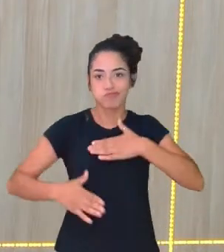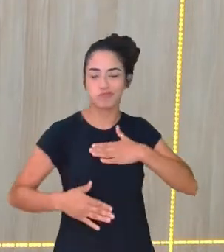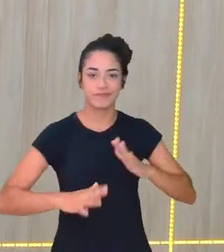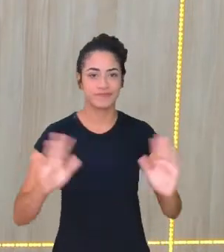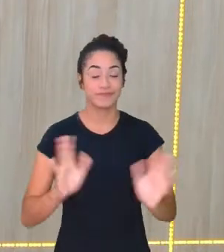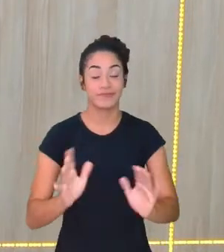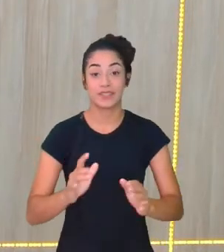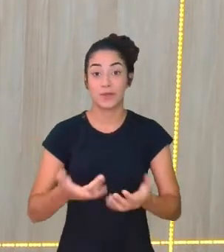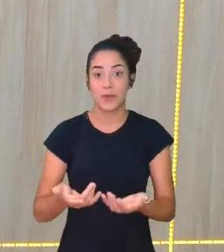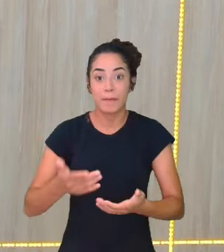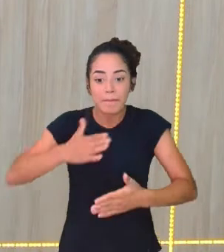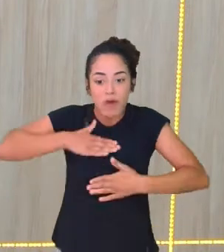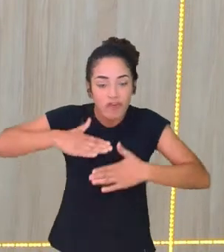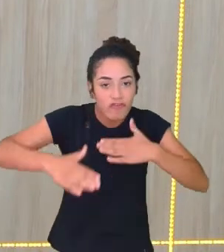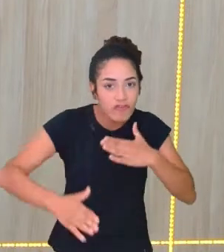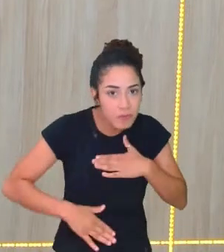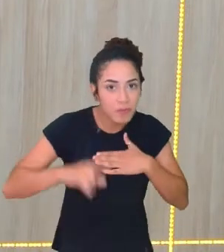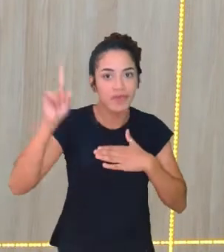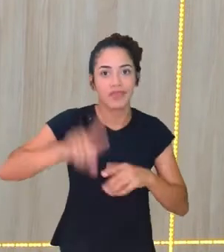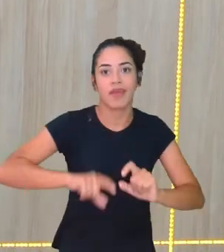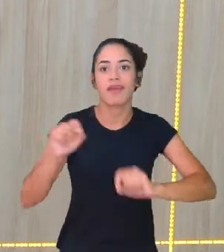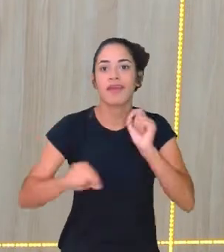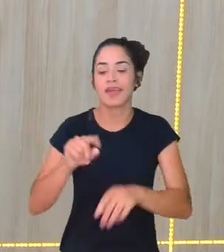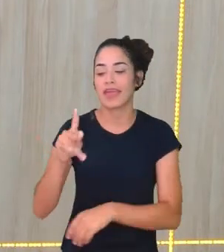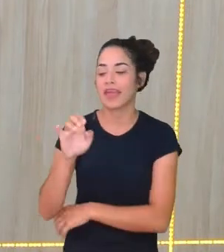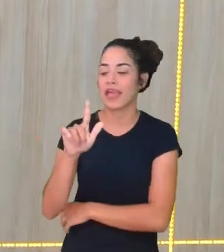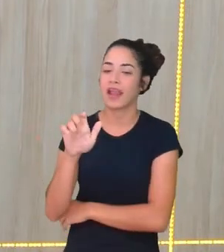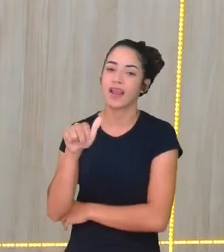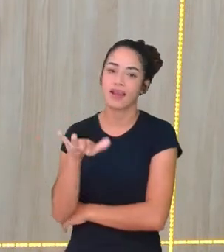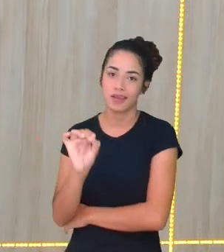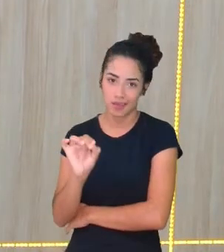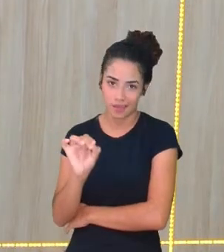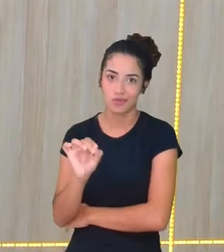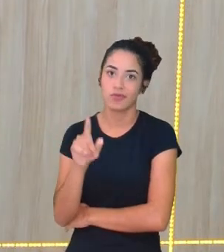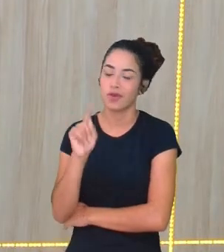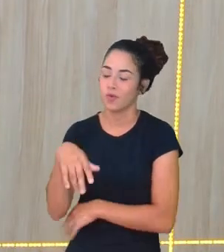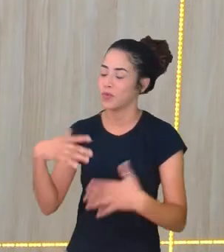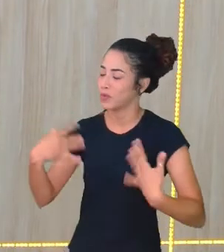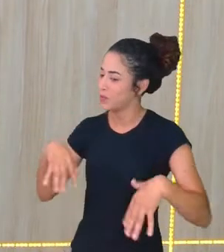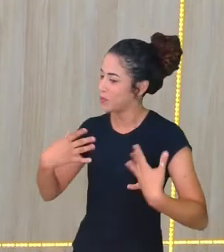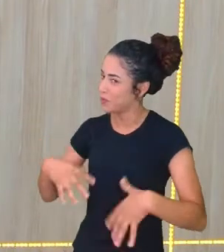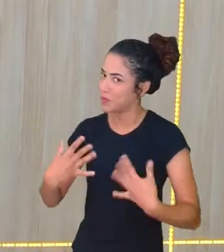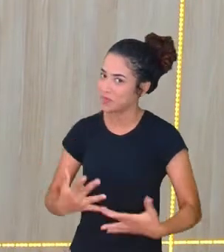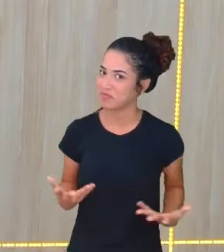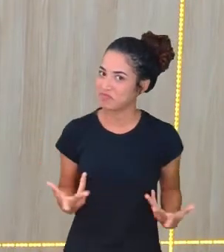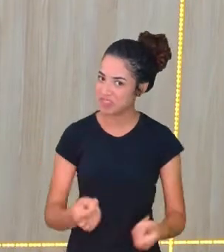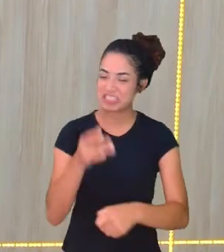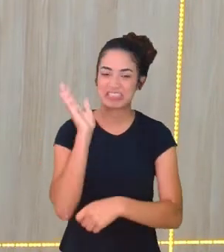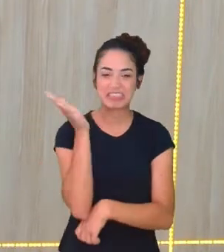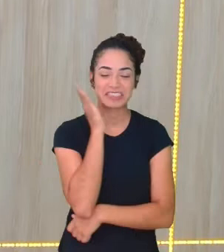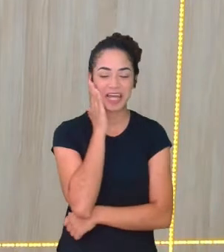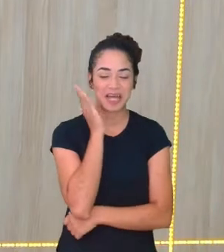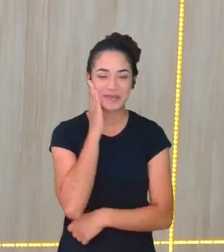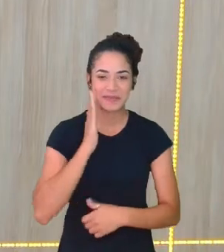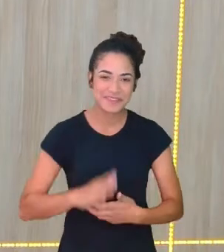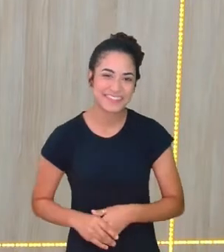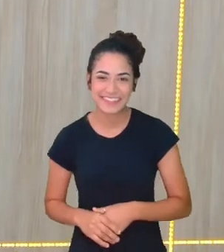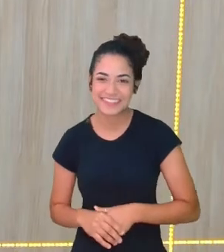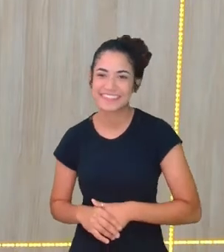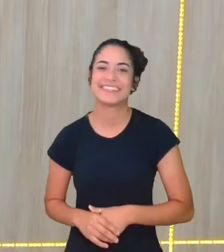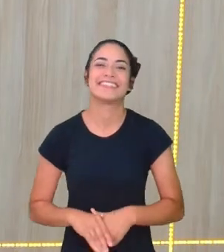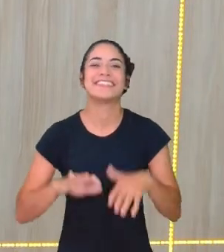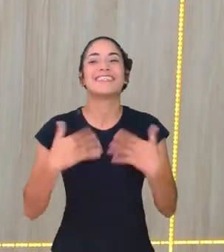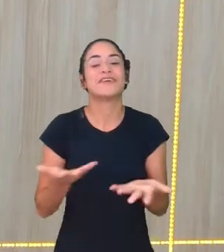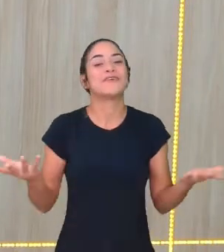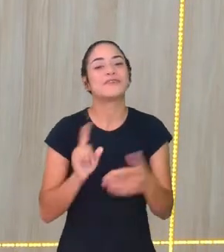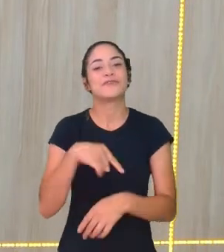expert nos movimentos físicos é o professor hele né que acabou de sair Então nesse sentido gente nós vamos